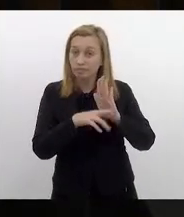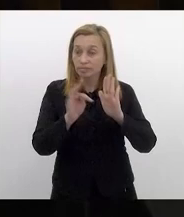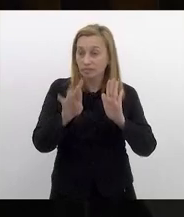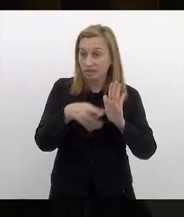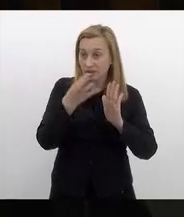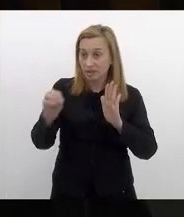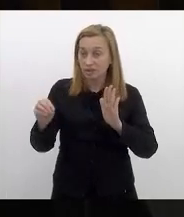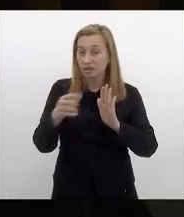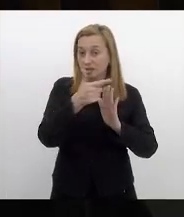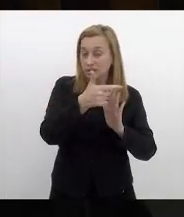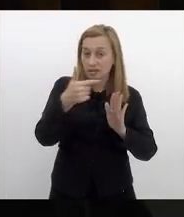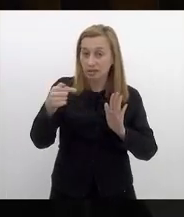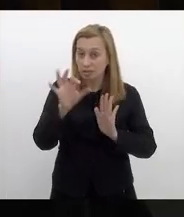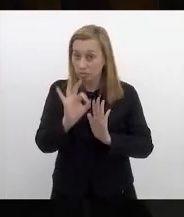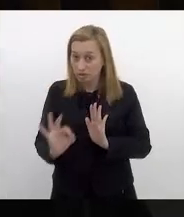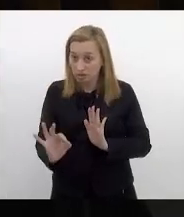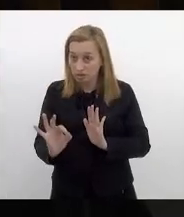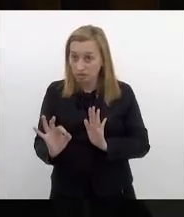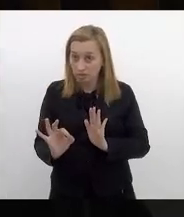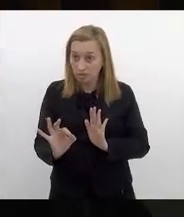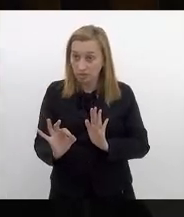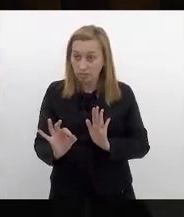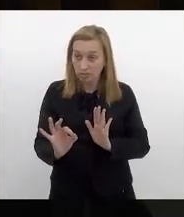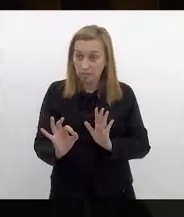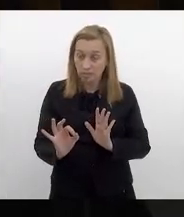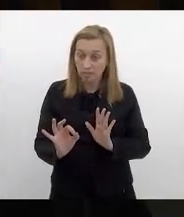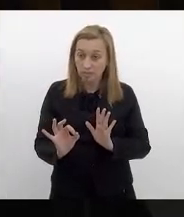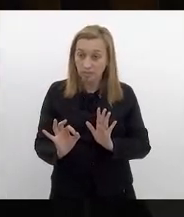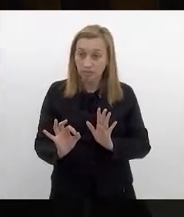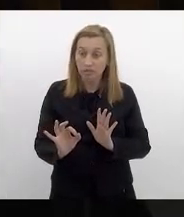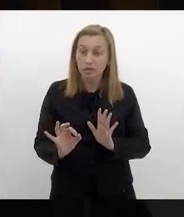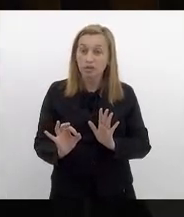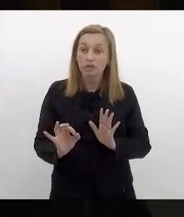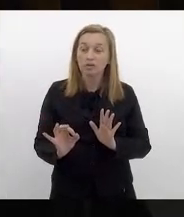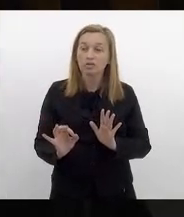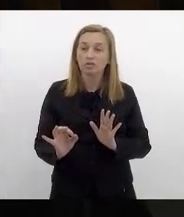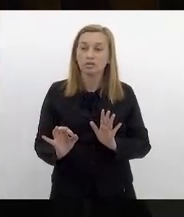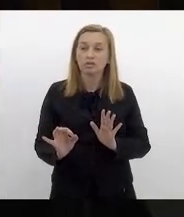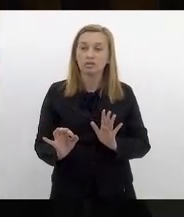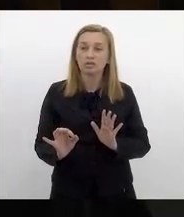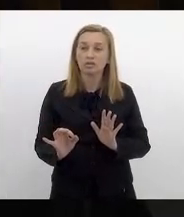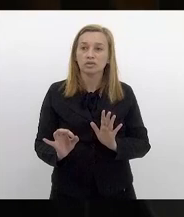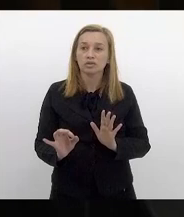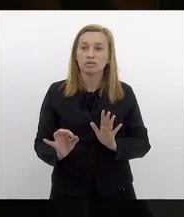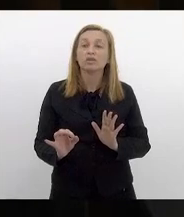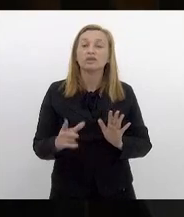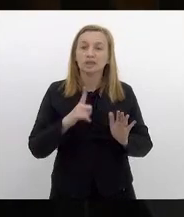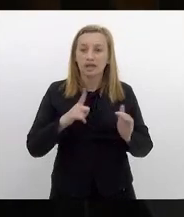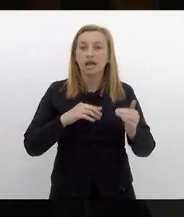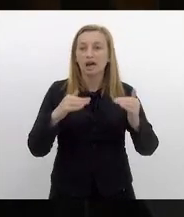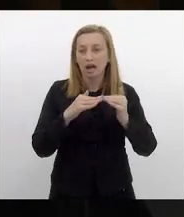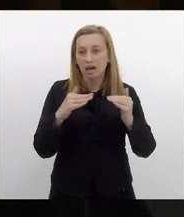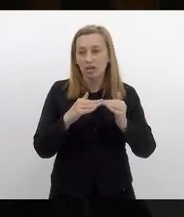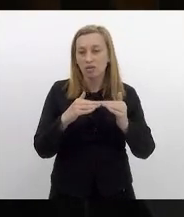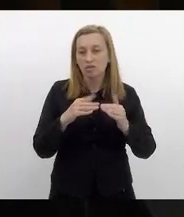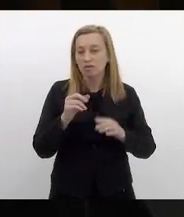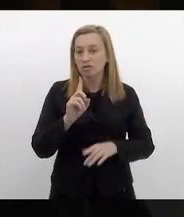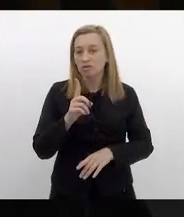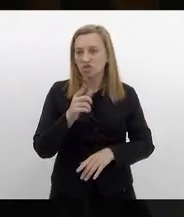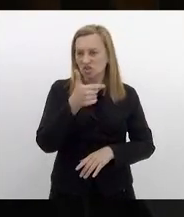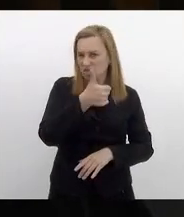de 17%. Em cima desse percentual, haverá acordo com